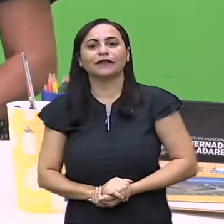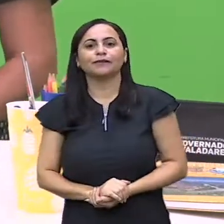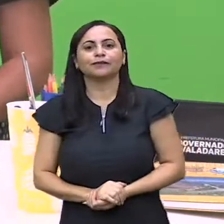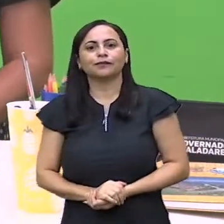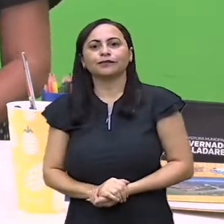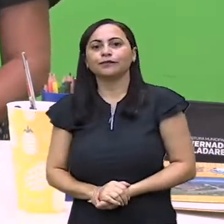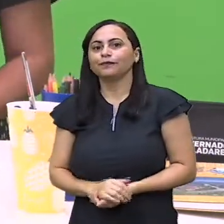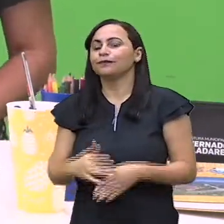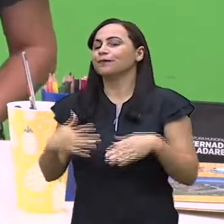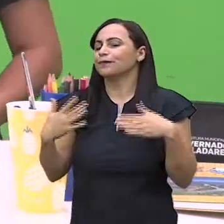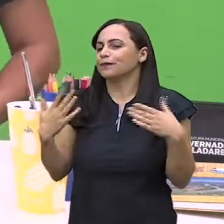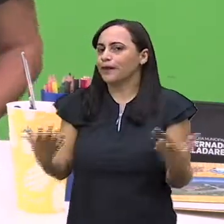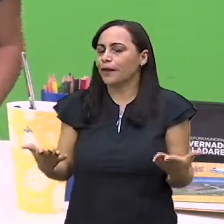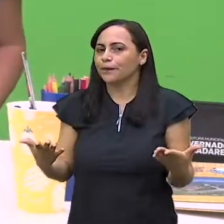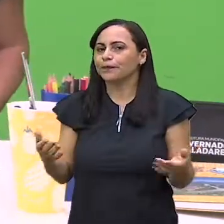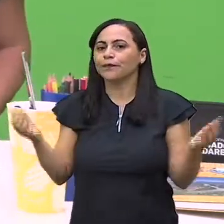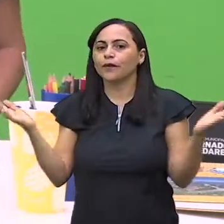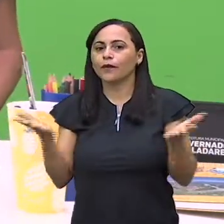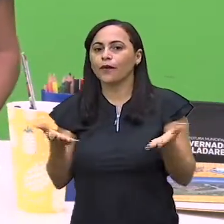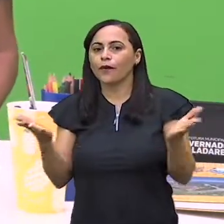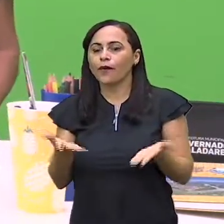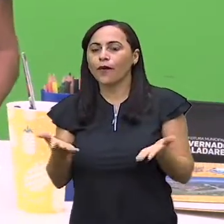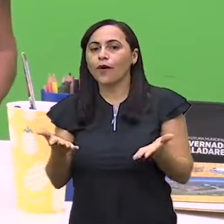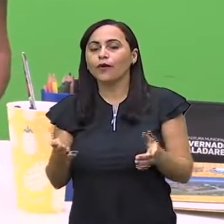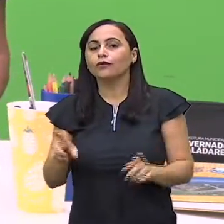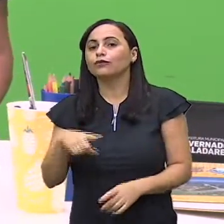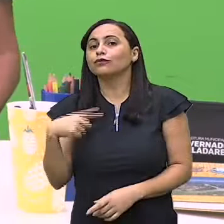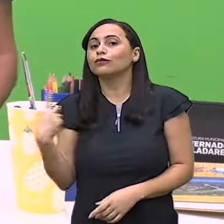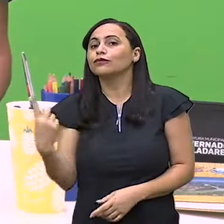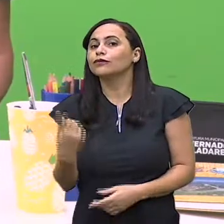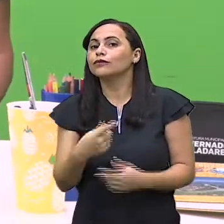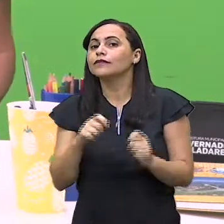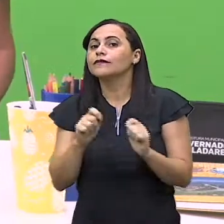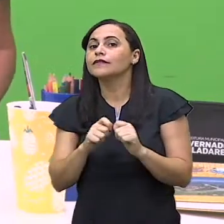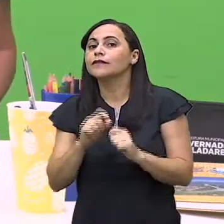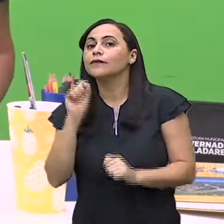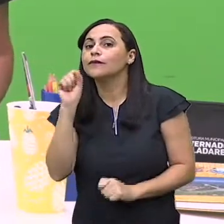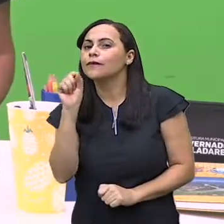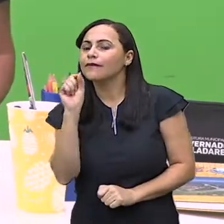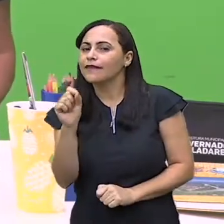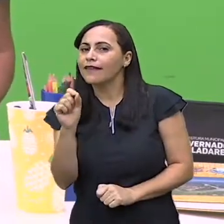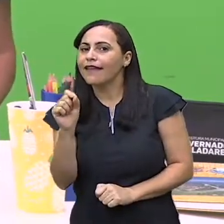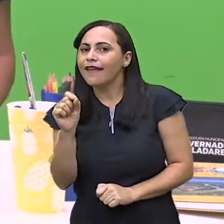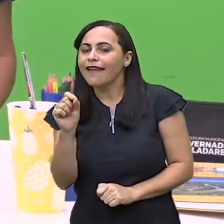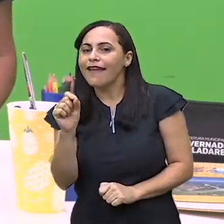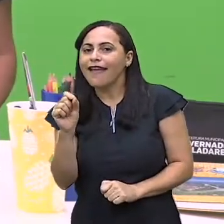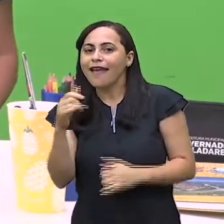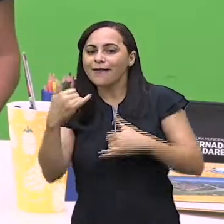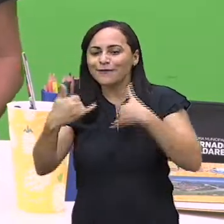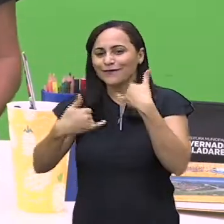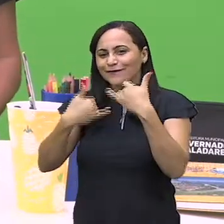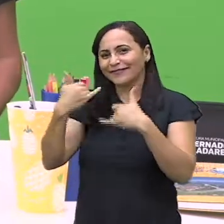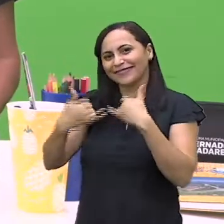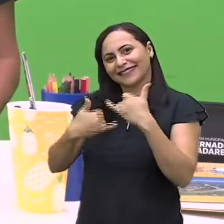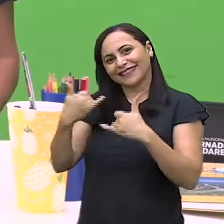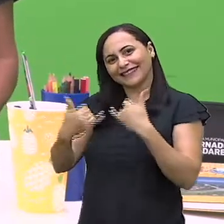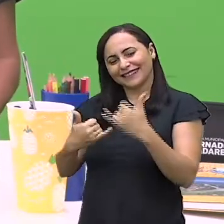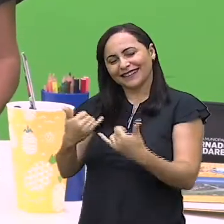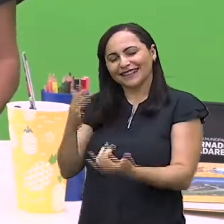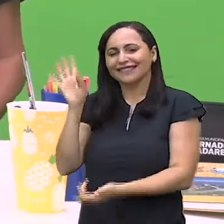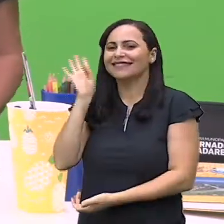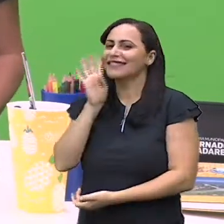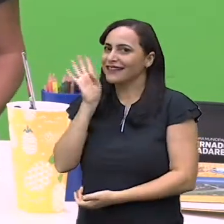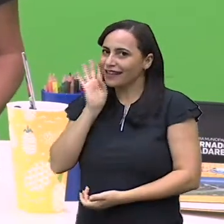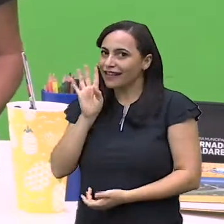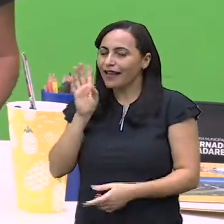Crianças, hoje nós vamos construir jogos divertidos com materiais simples que vocês